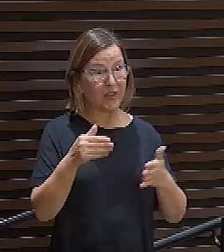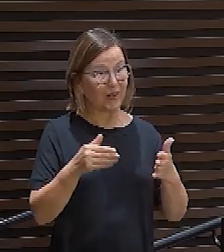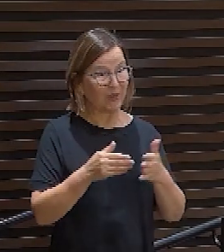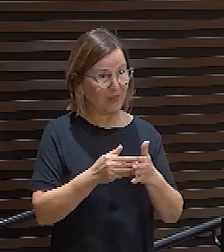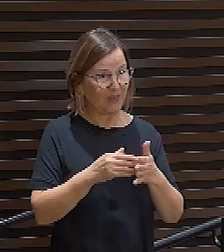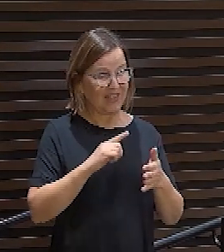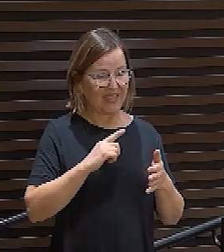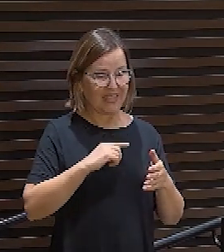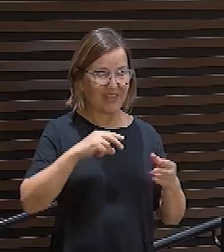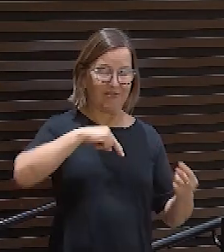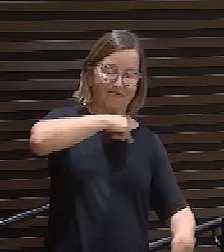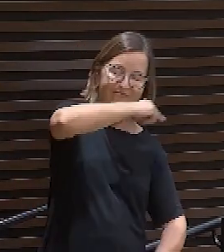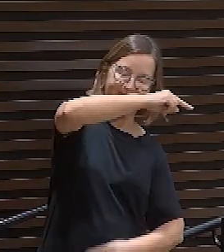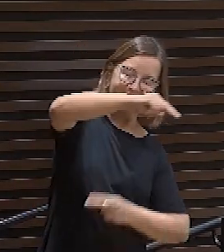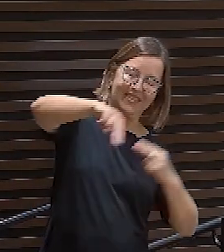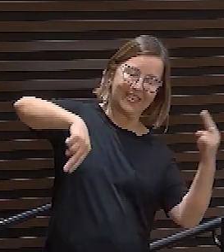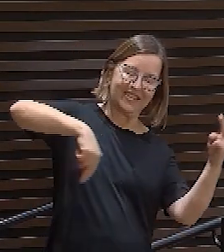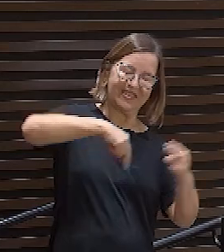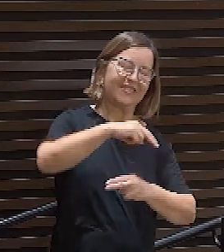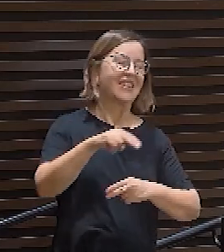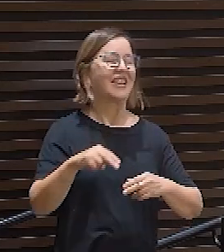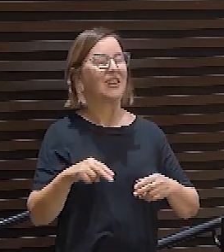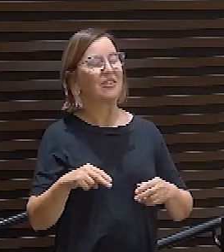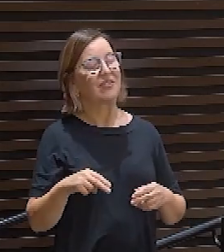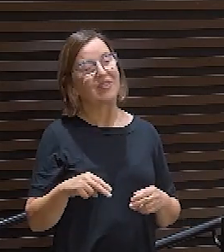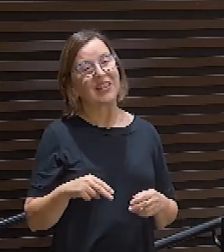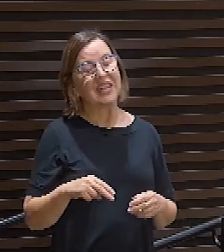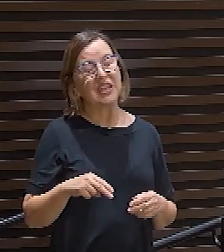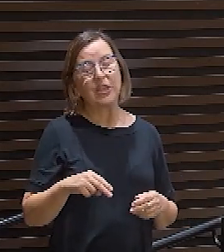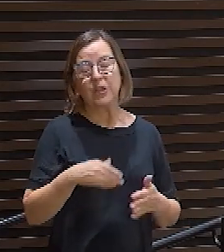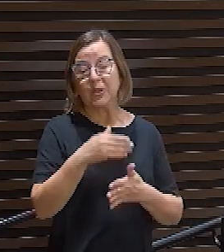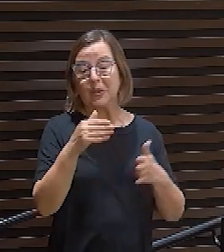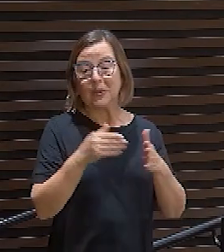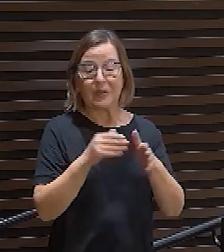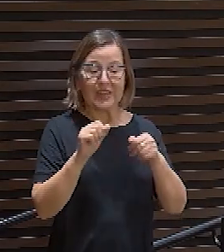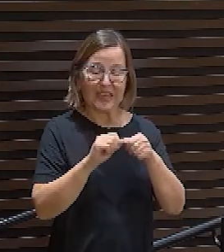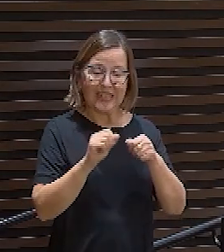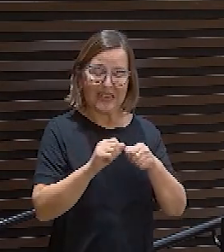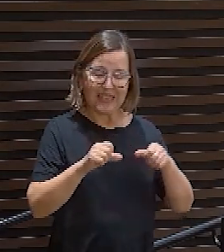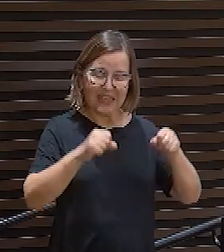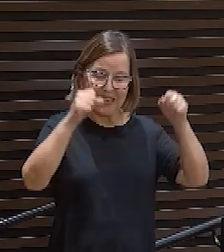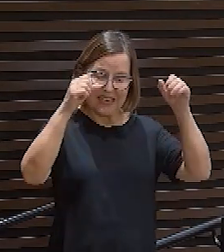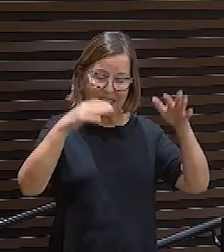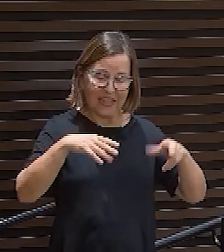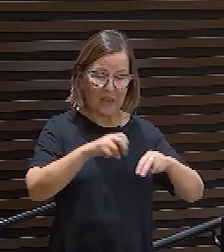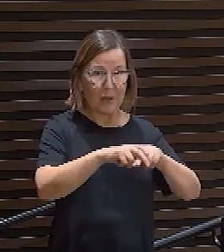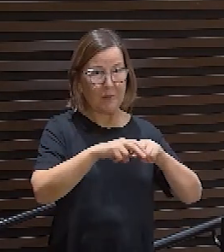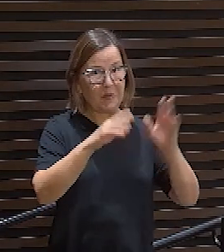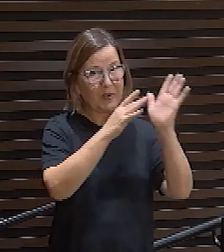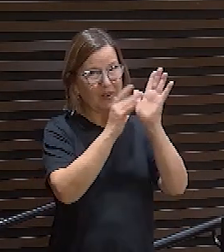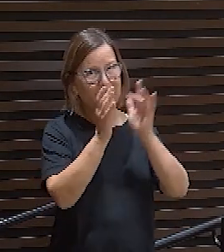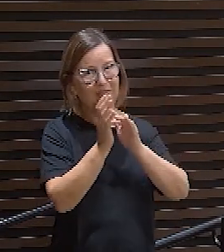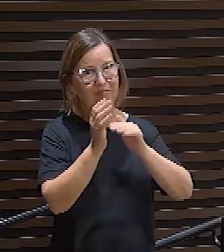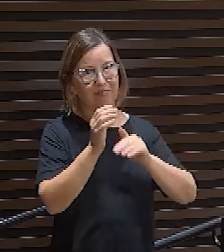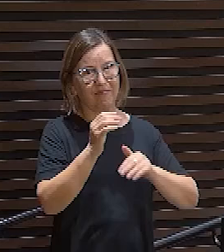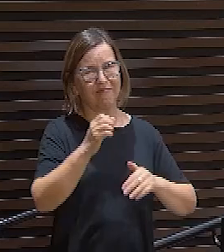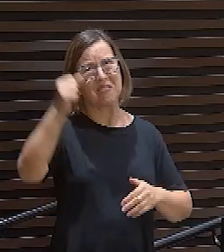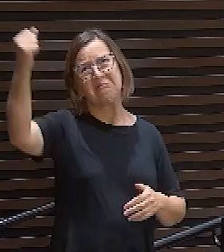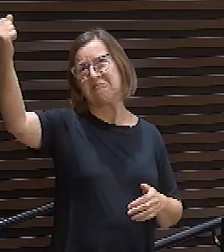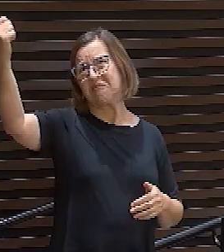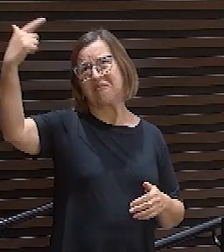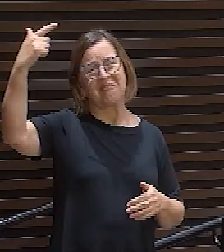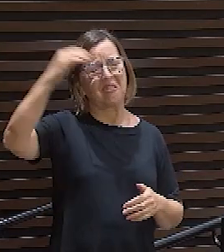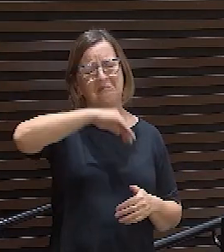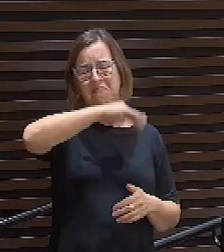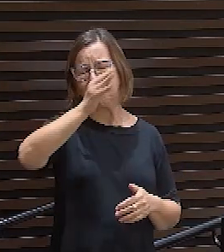nele. Tudo foi criado para ele, seja o sol, seja as montanhas, a árvore, a comida, e tudo aponta para ele. As aves que